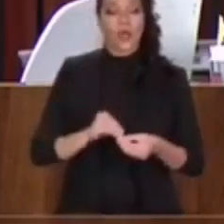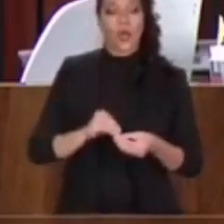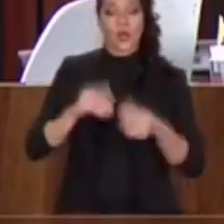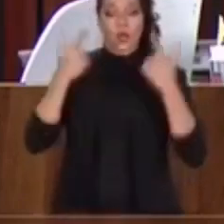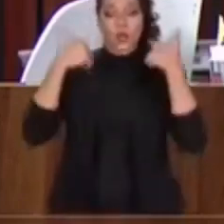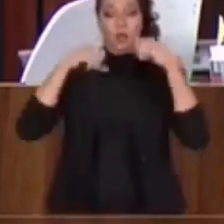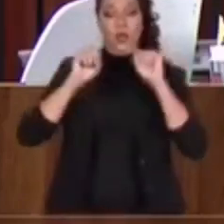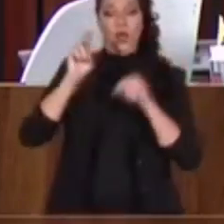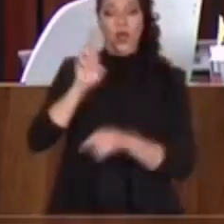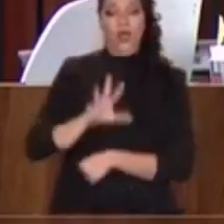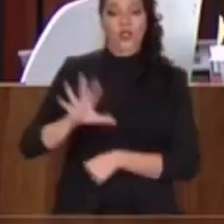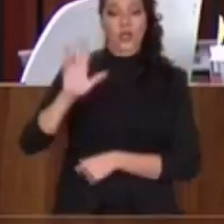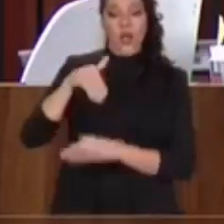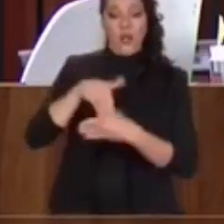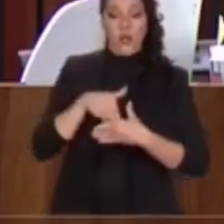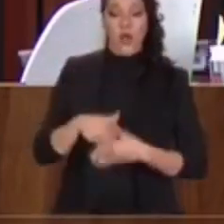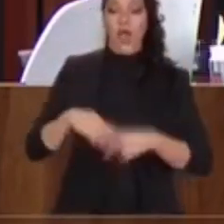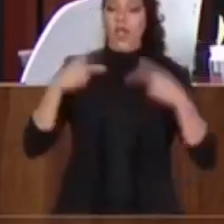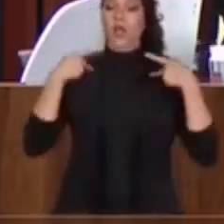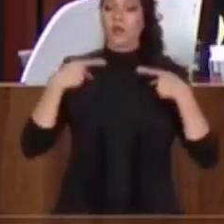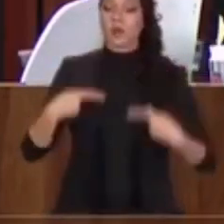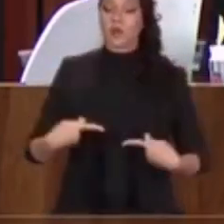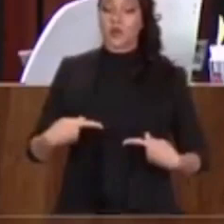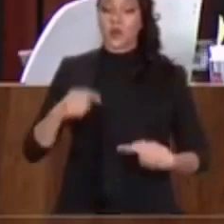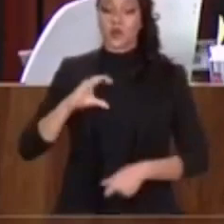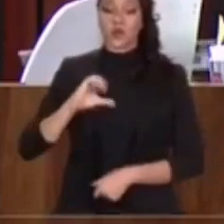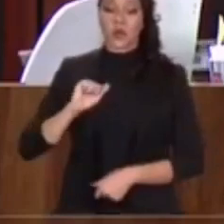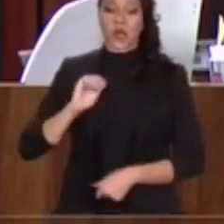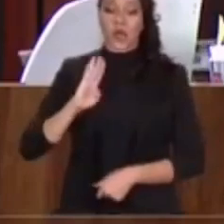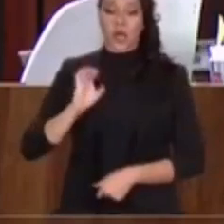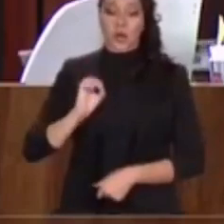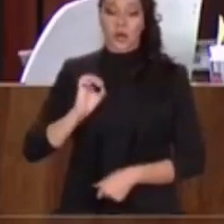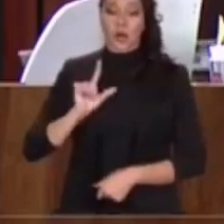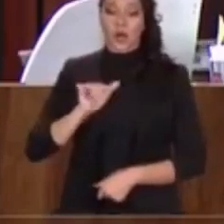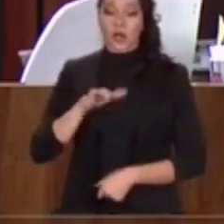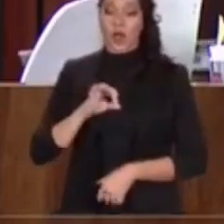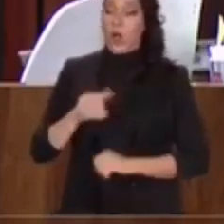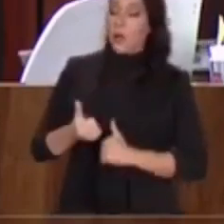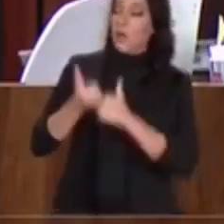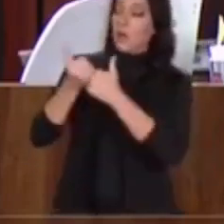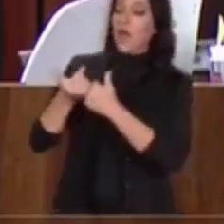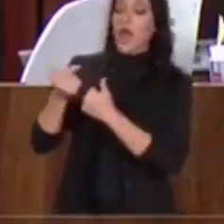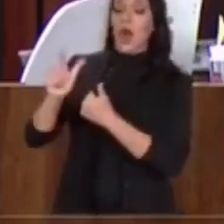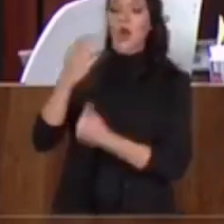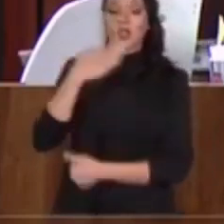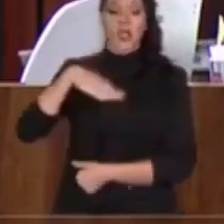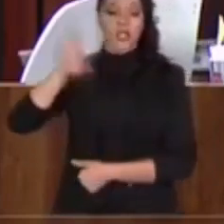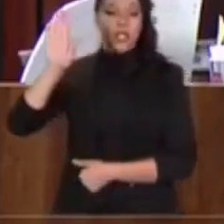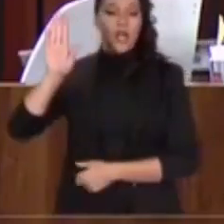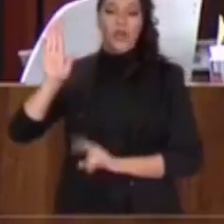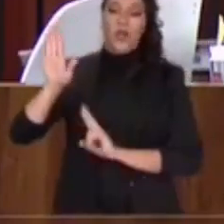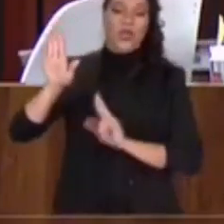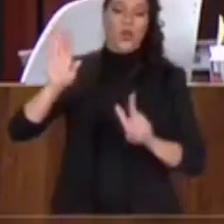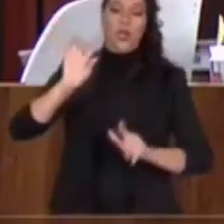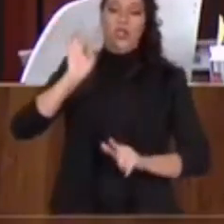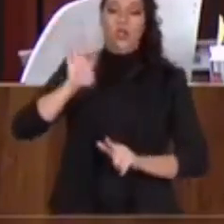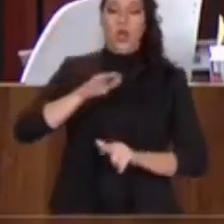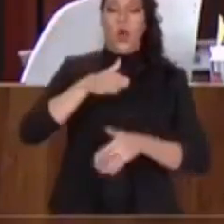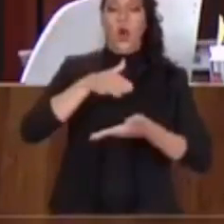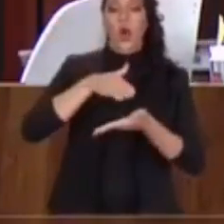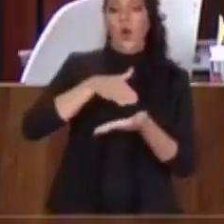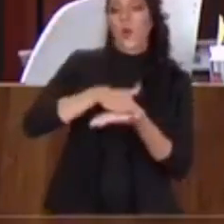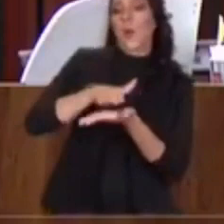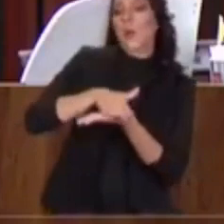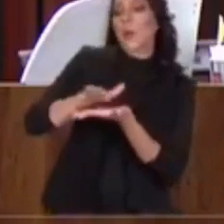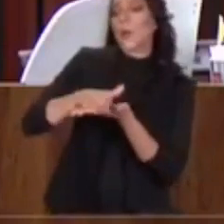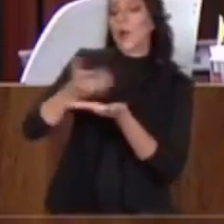Regional Eleitoral de que a suposta postura de um cabo eleitoral em favor de outros candidatos não se efetiva tão somente com publicações